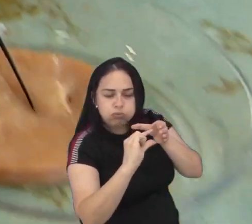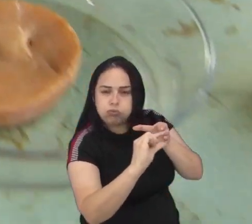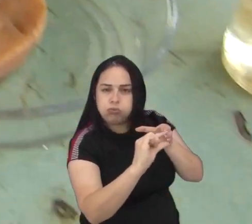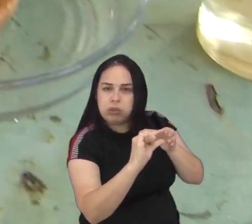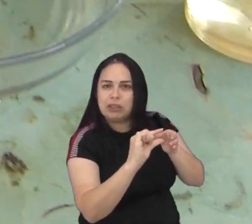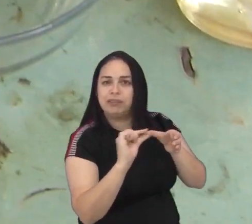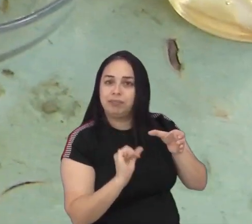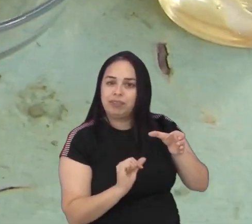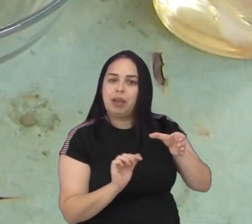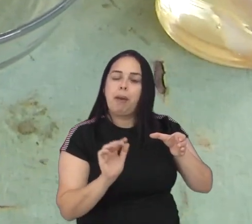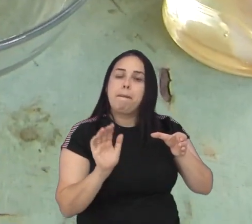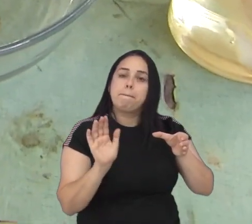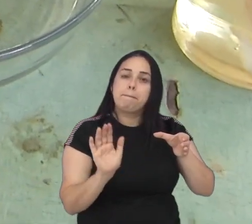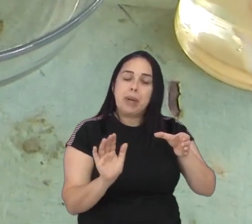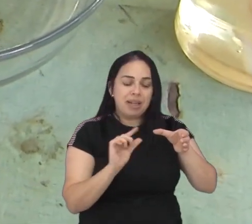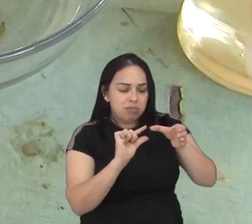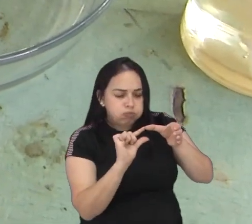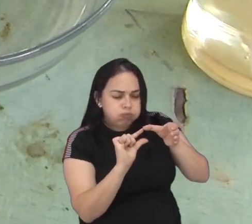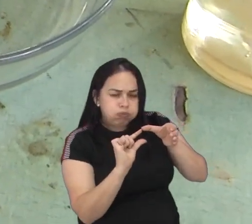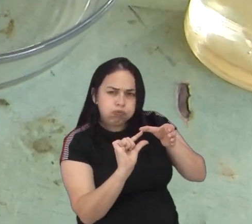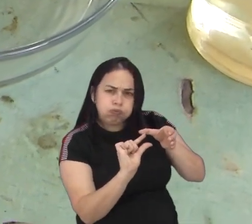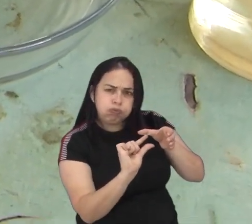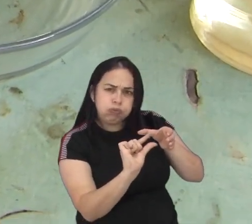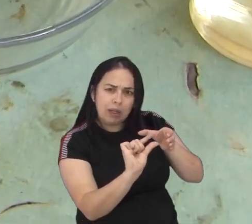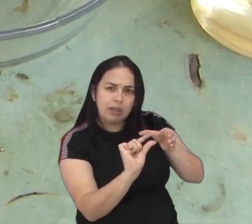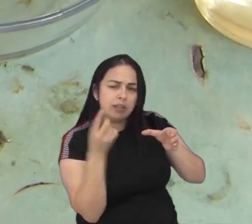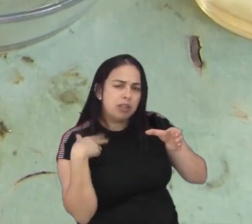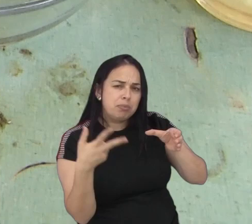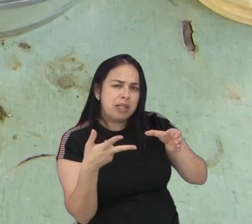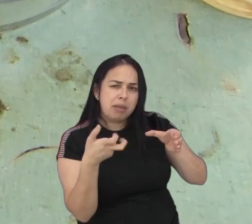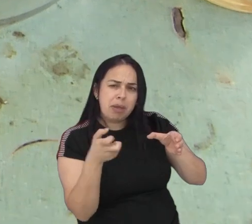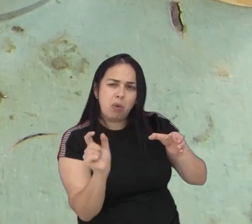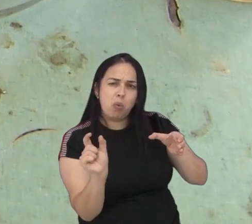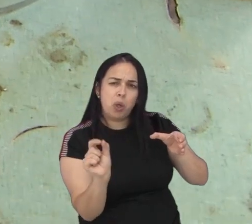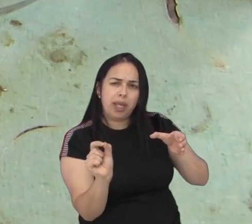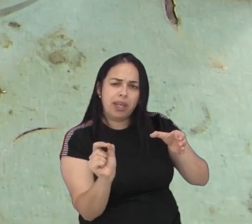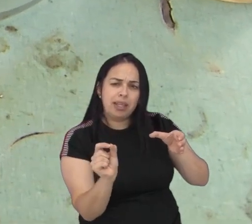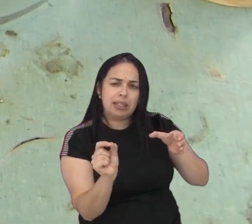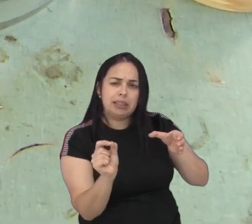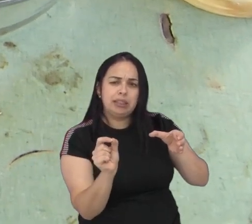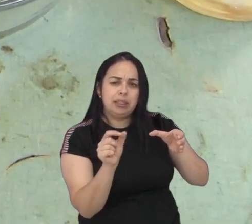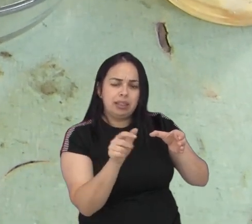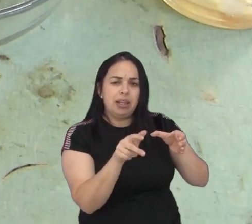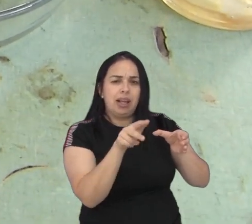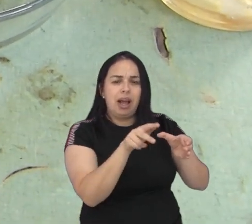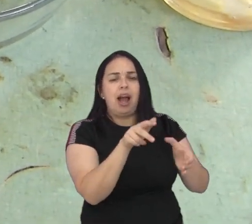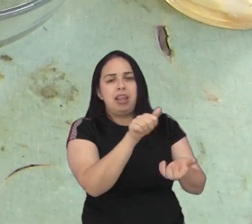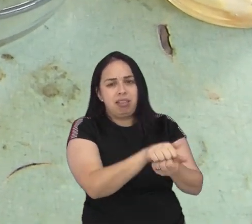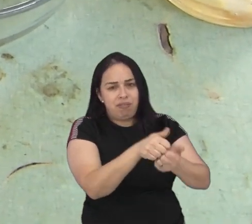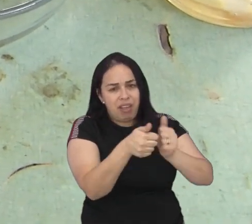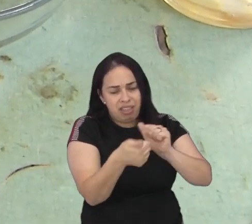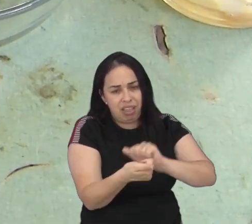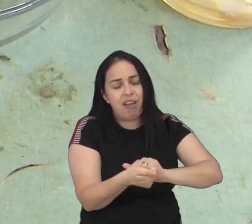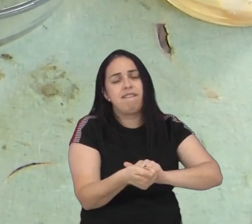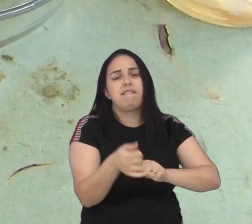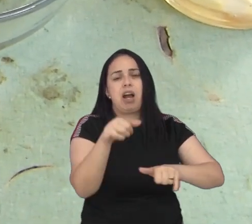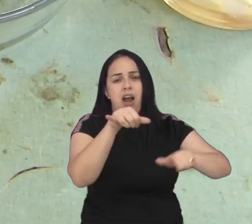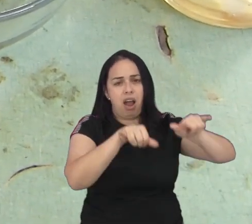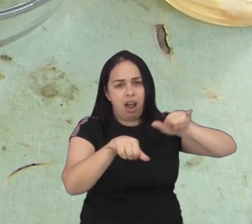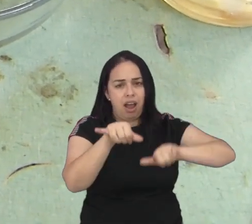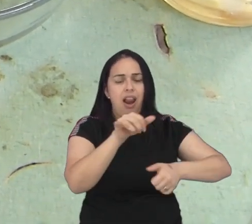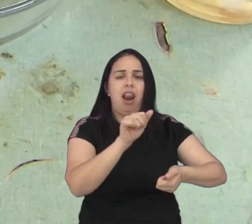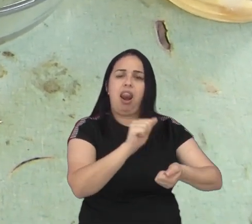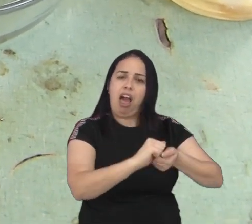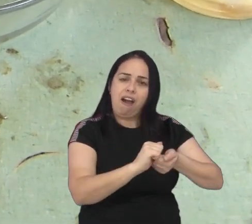que protege a colônia de bactérias. Só que essa camada de celulose, a gente percebeu que tratando ela, né, a gente passa por todo um processo